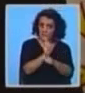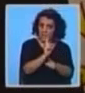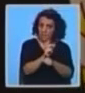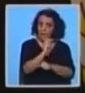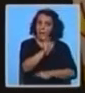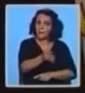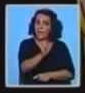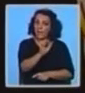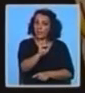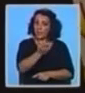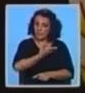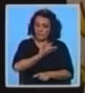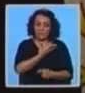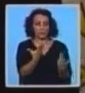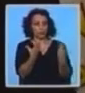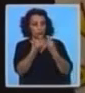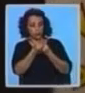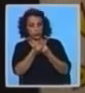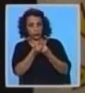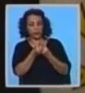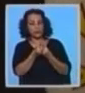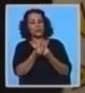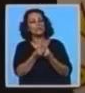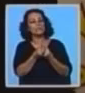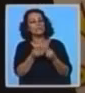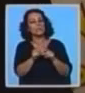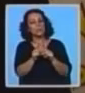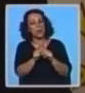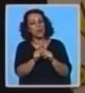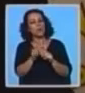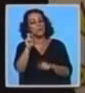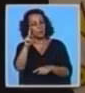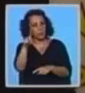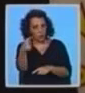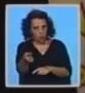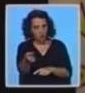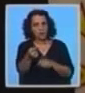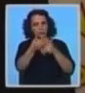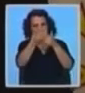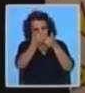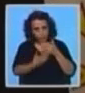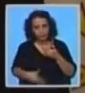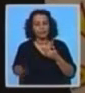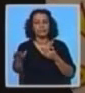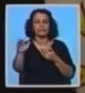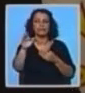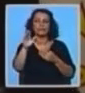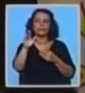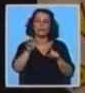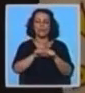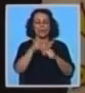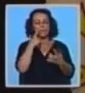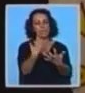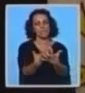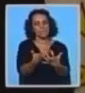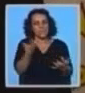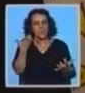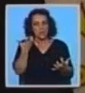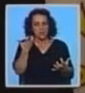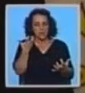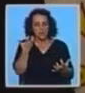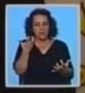connosco, iremos de facto implementar com uma evidência ainda